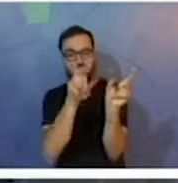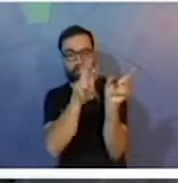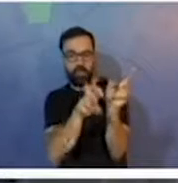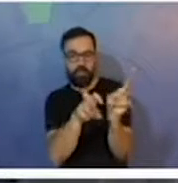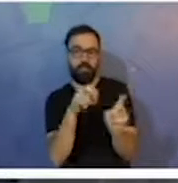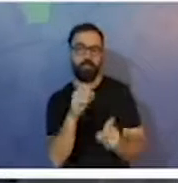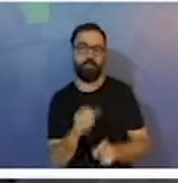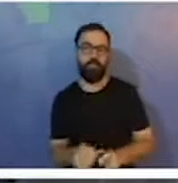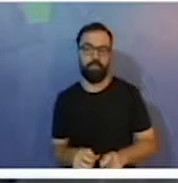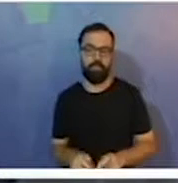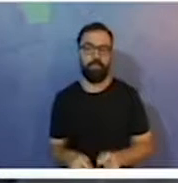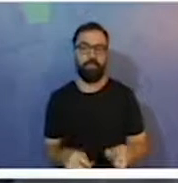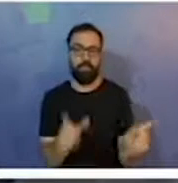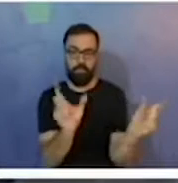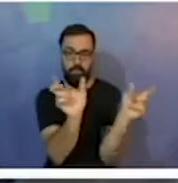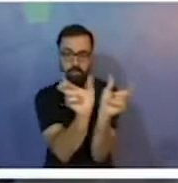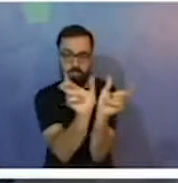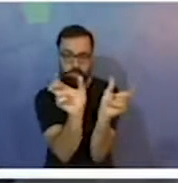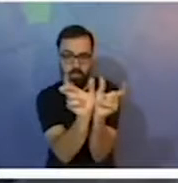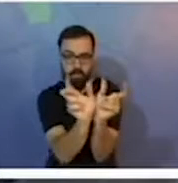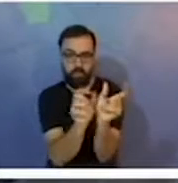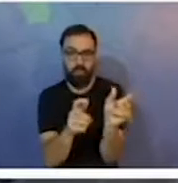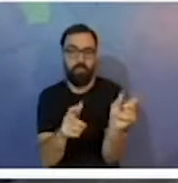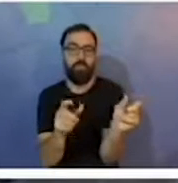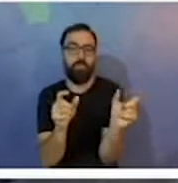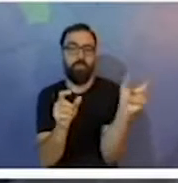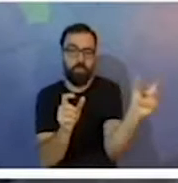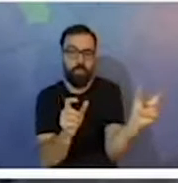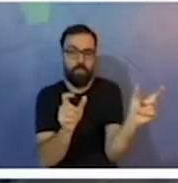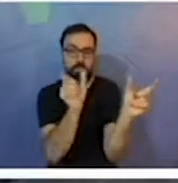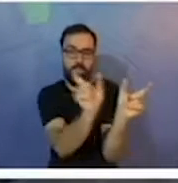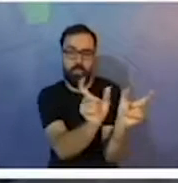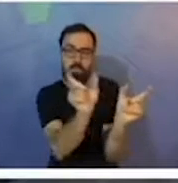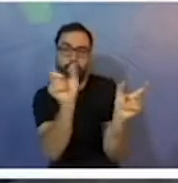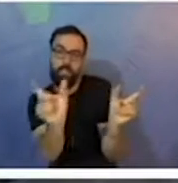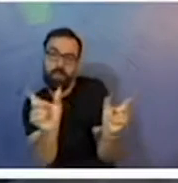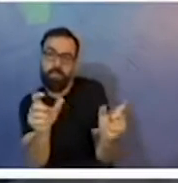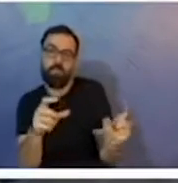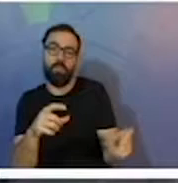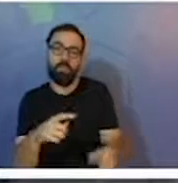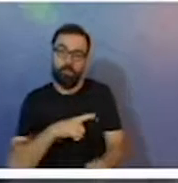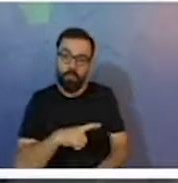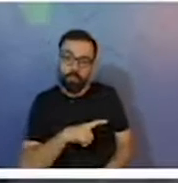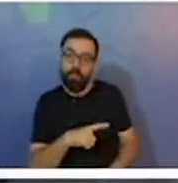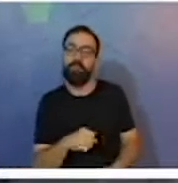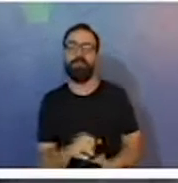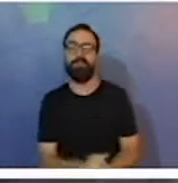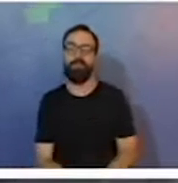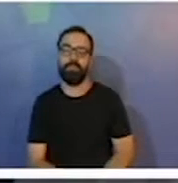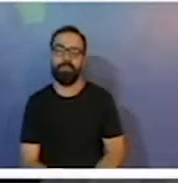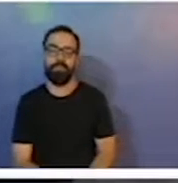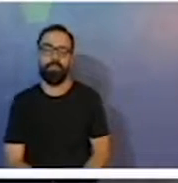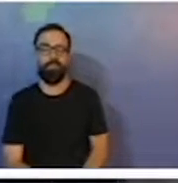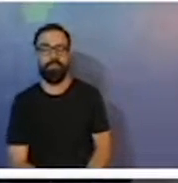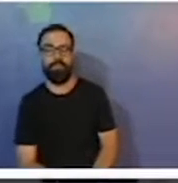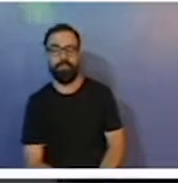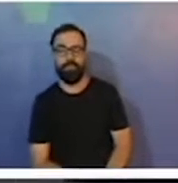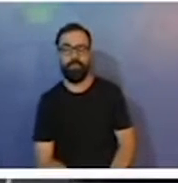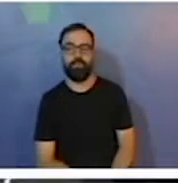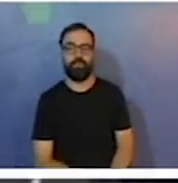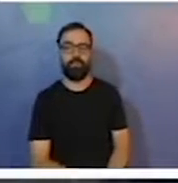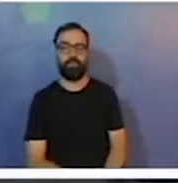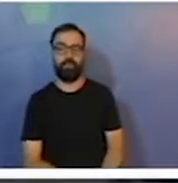normalmente as expressões adverbiais Elas têm mais de uma palavra Center de duas ou mais ok